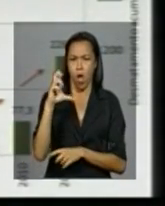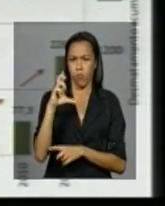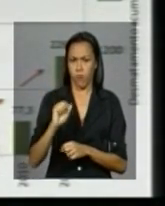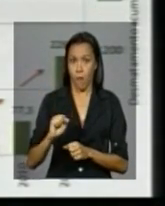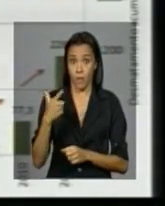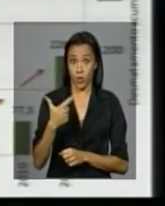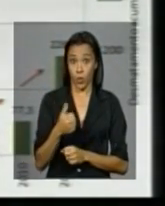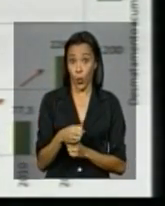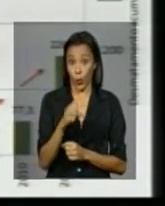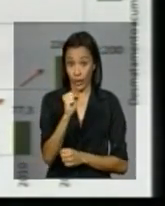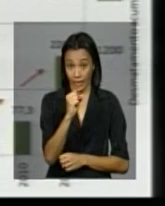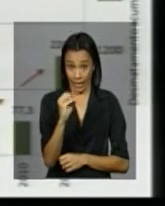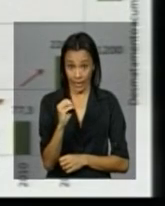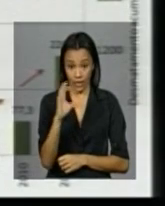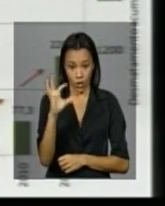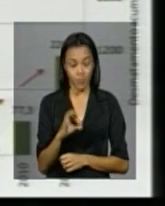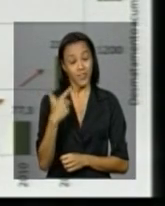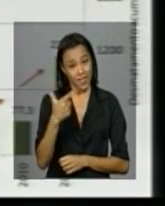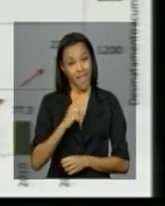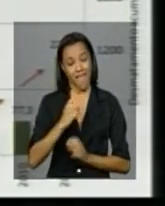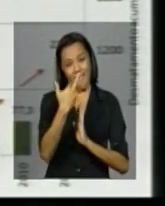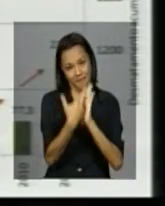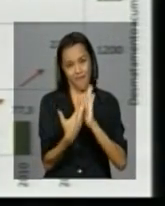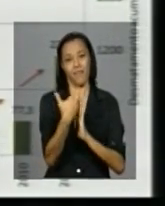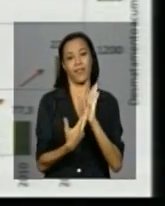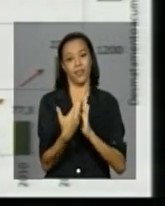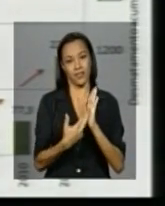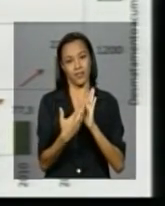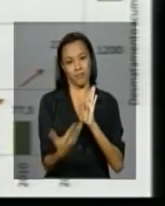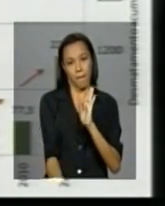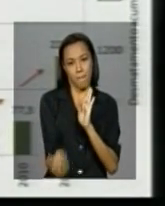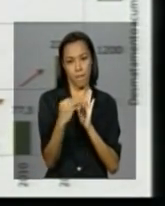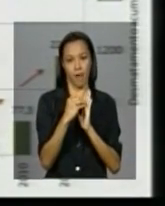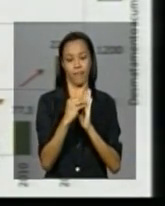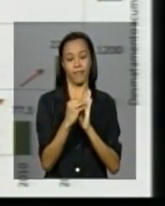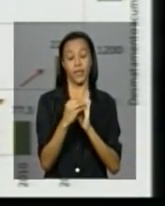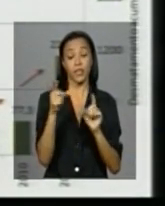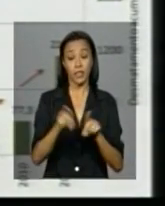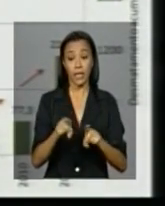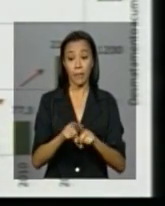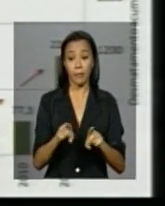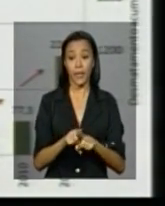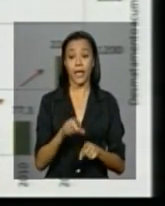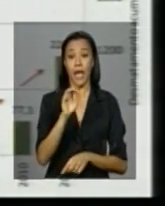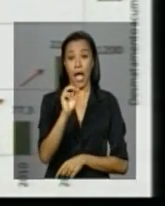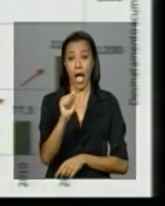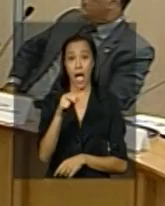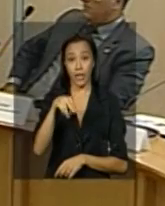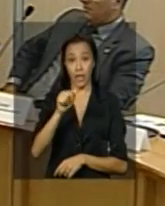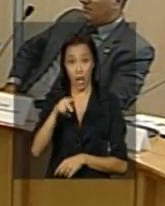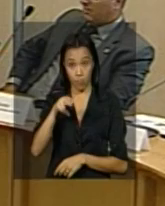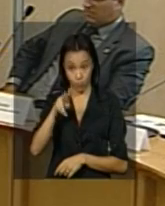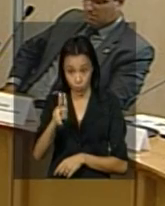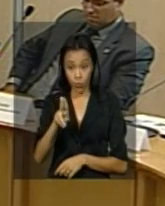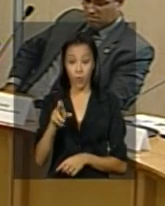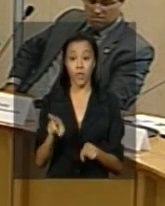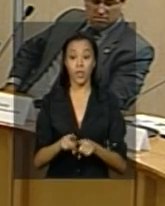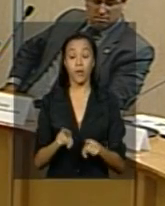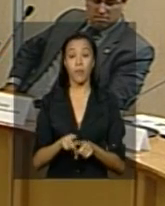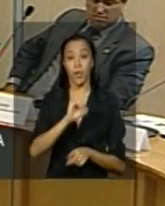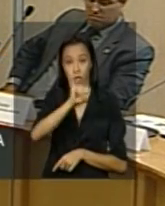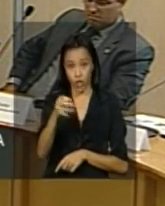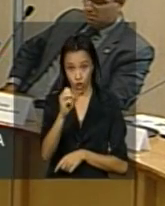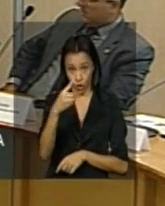igual a 80 km qu são critérios que nós temos para constituir a lista e também além do município de Anapu o município Senador José